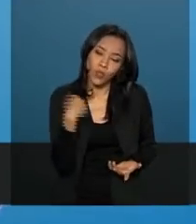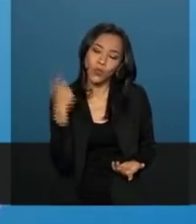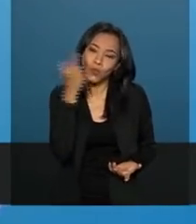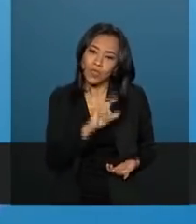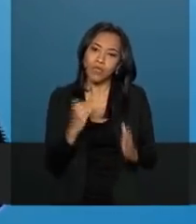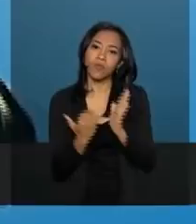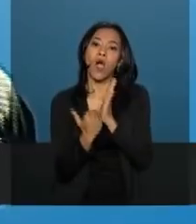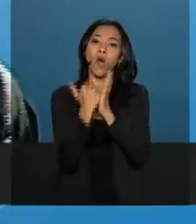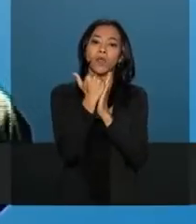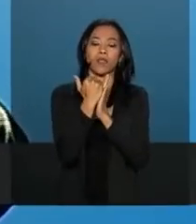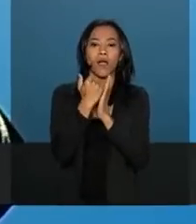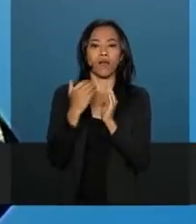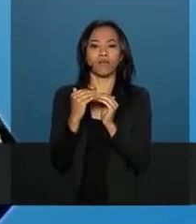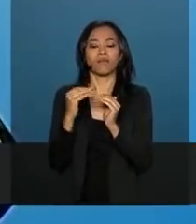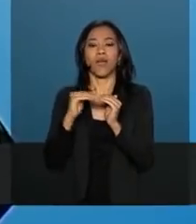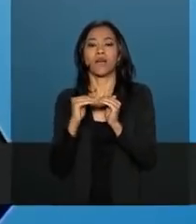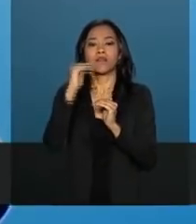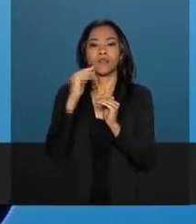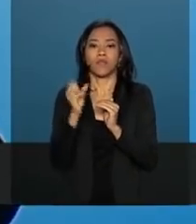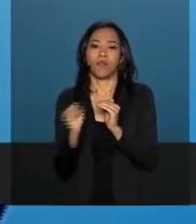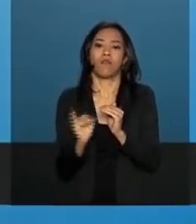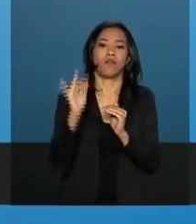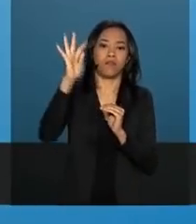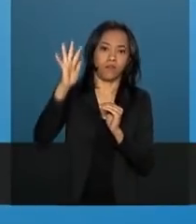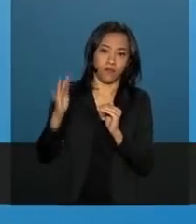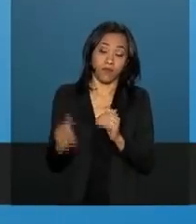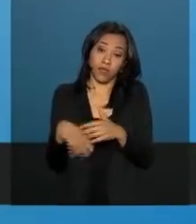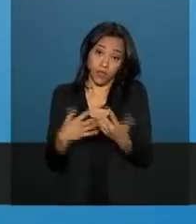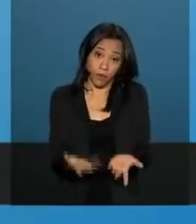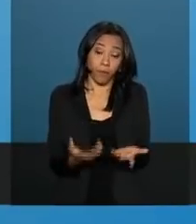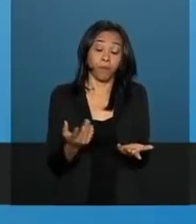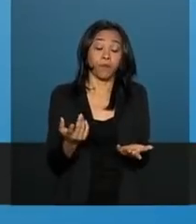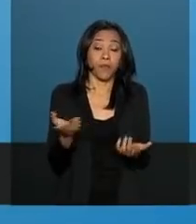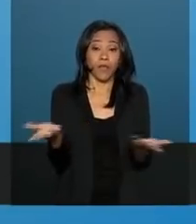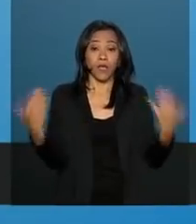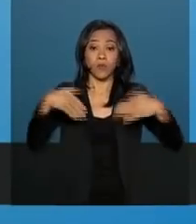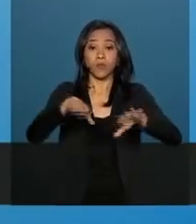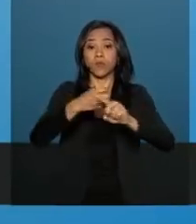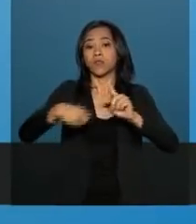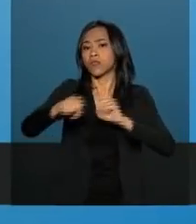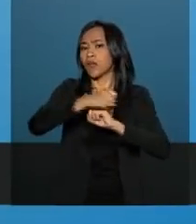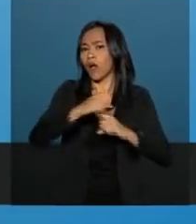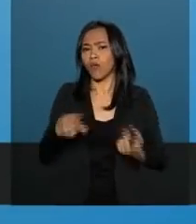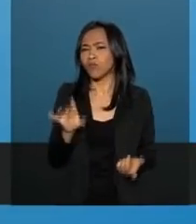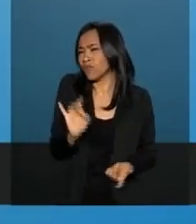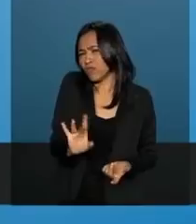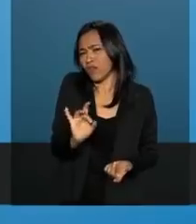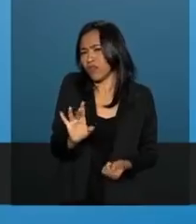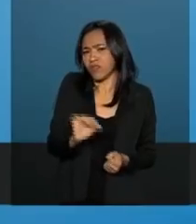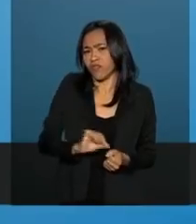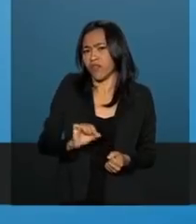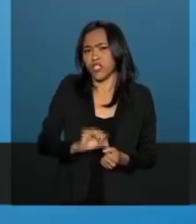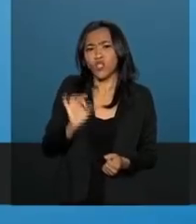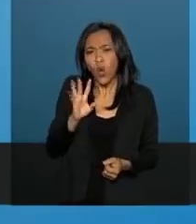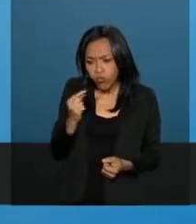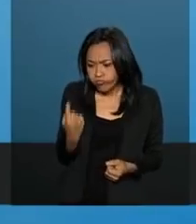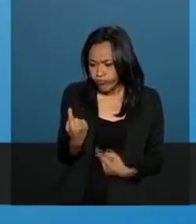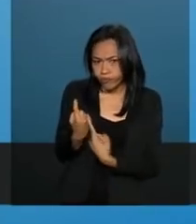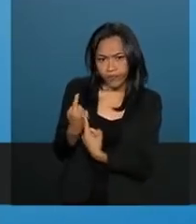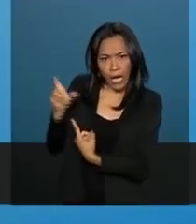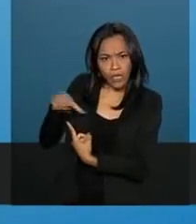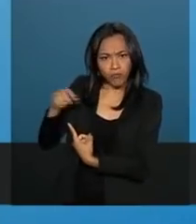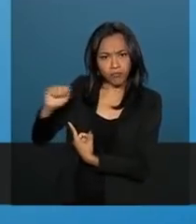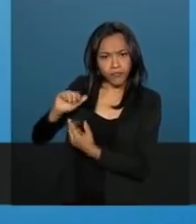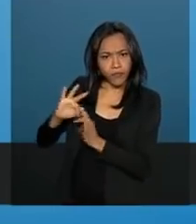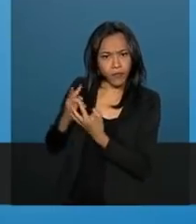inflação, mas também tínhamos a convicção de que a inclusão social não se faz apenas pelo Bolsa Família, mas